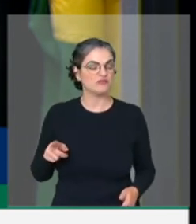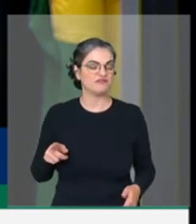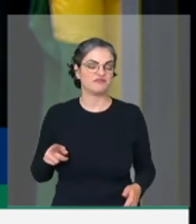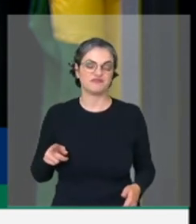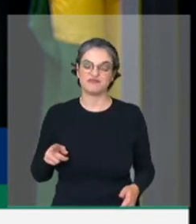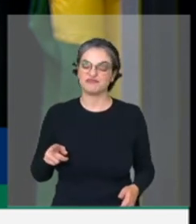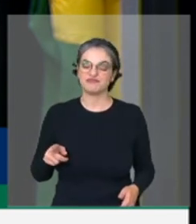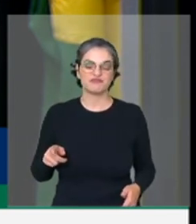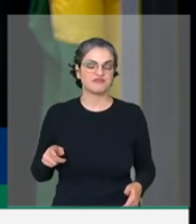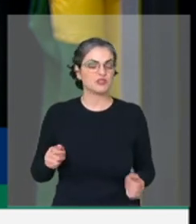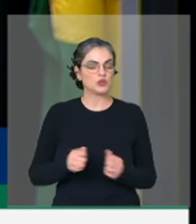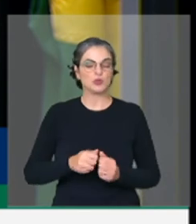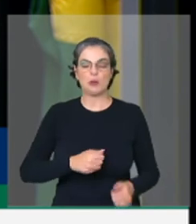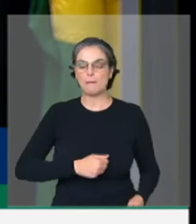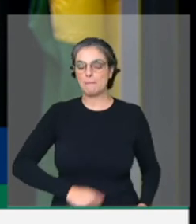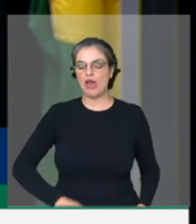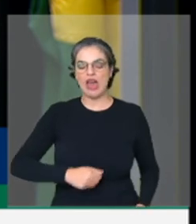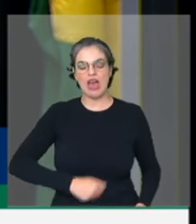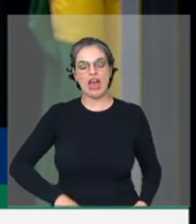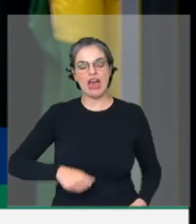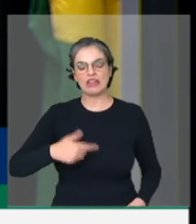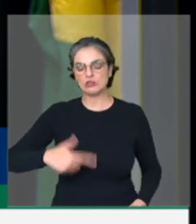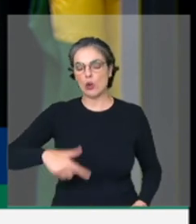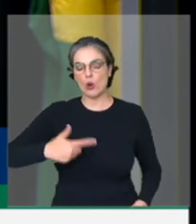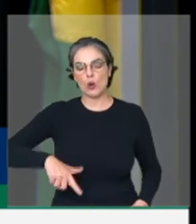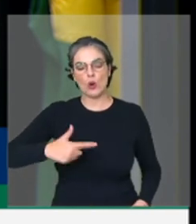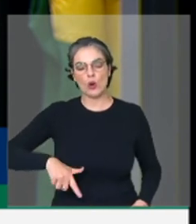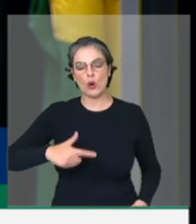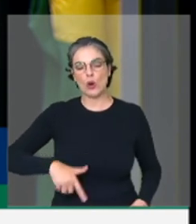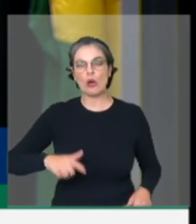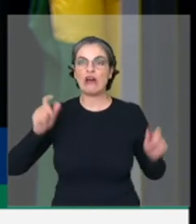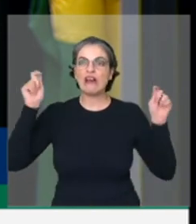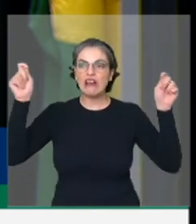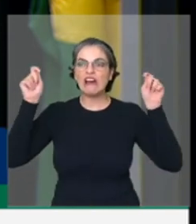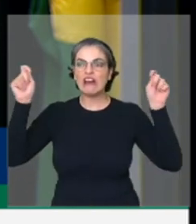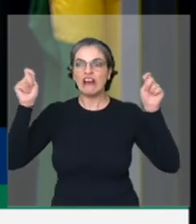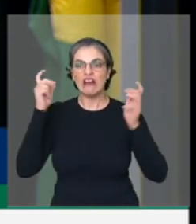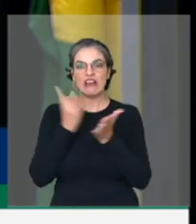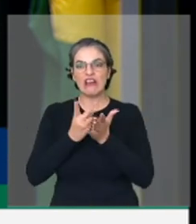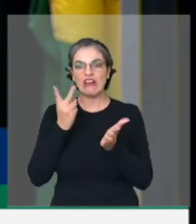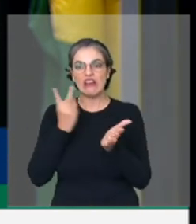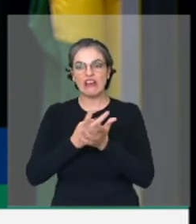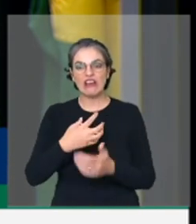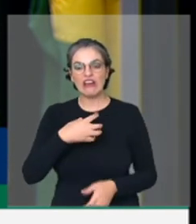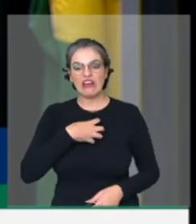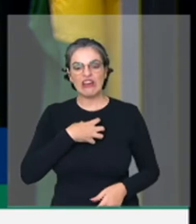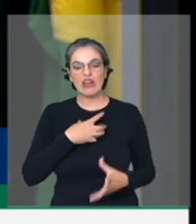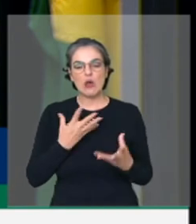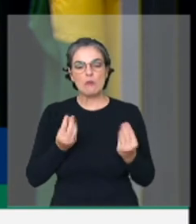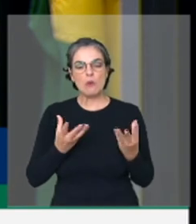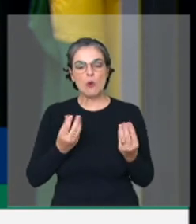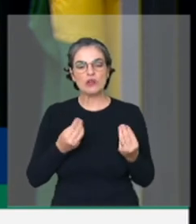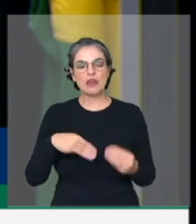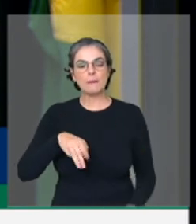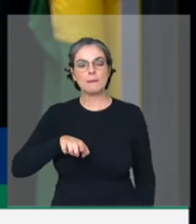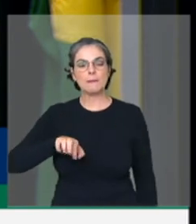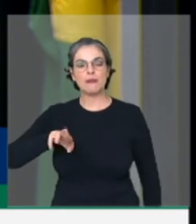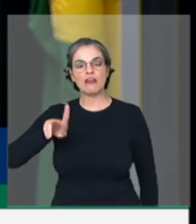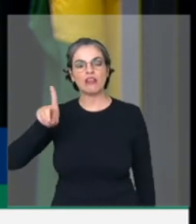de merdas. Um bando de militantes totalmente lobotomizado, fazendo um monte de